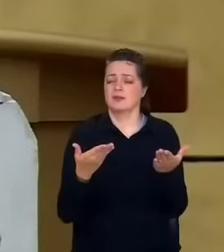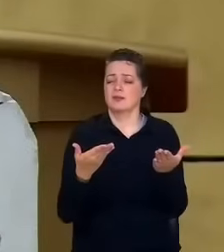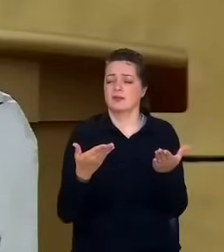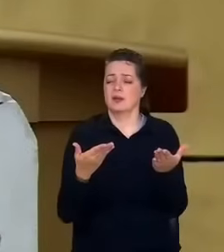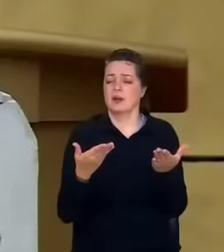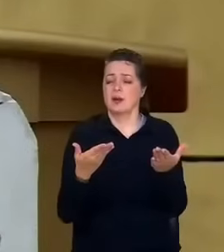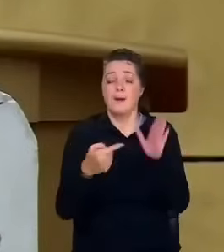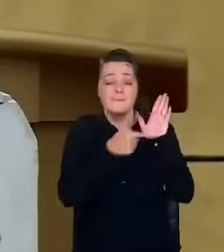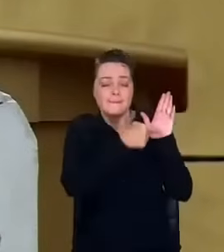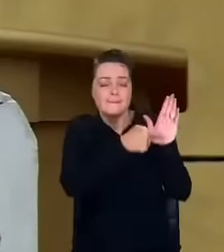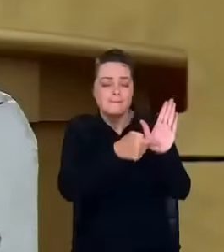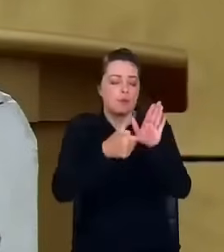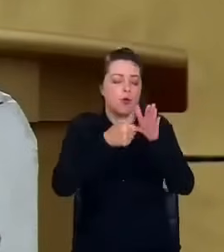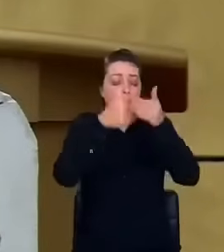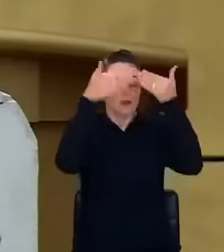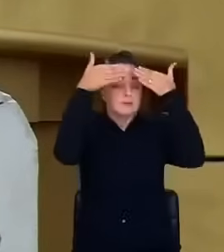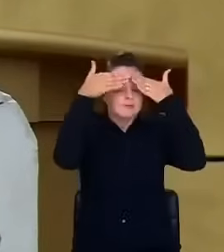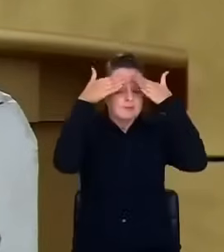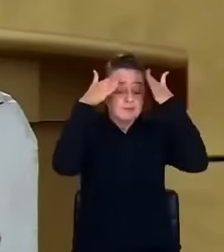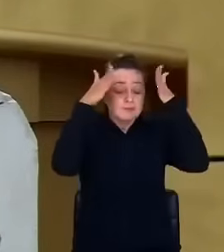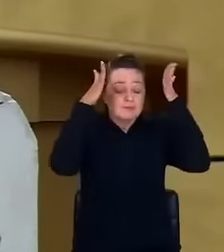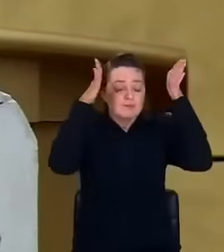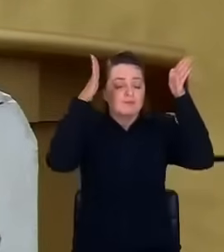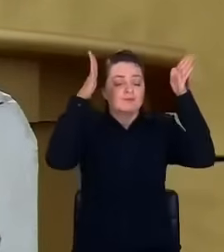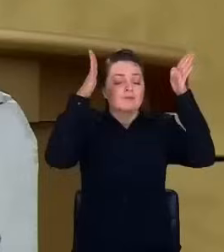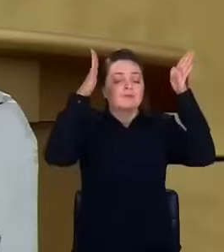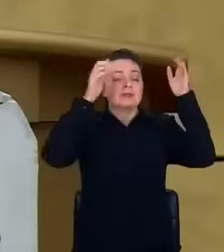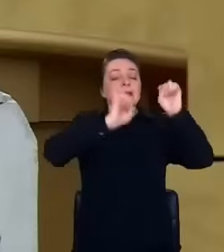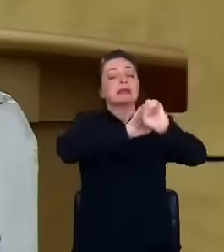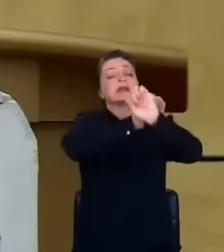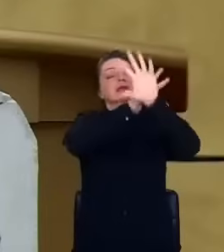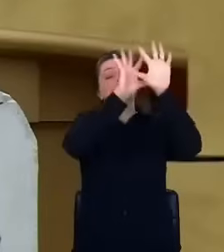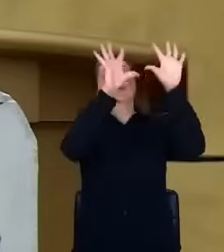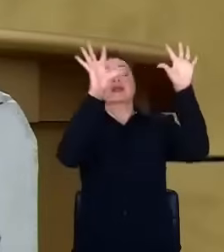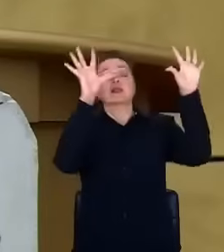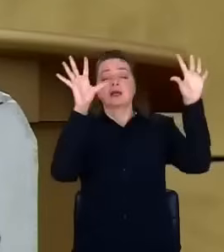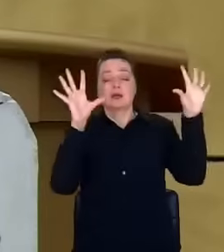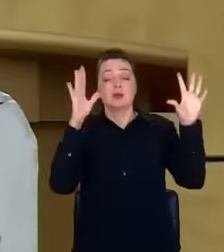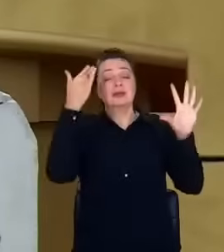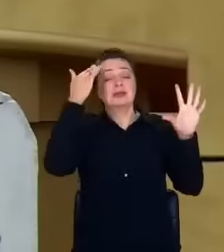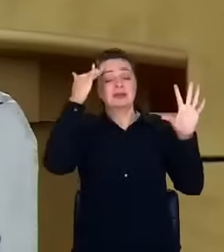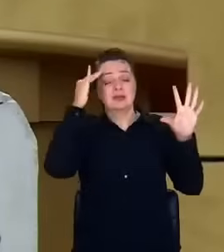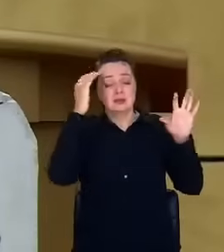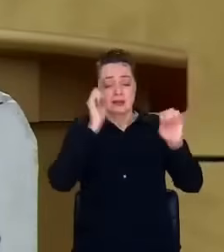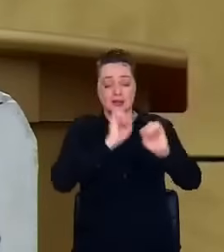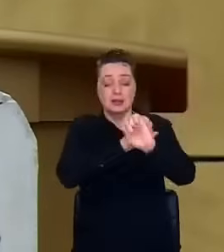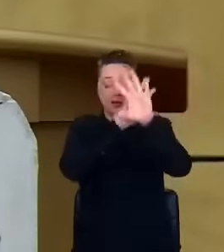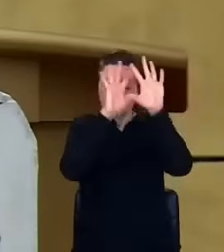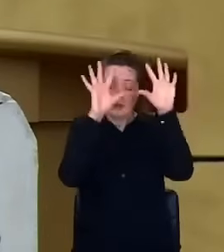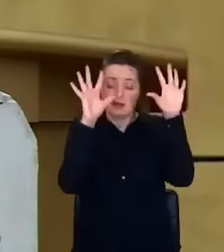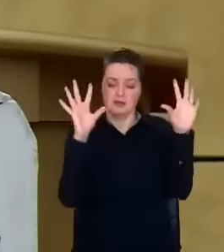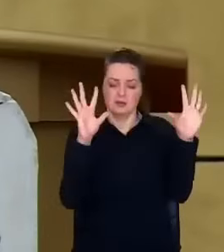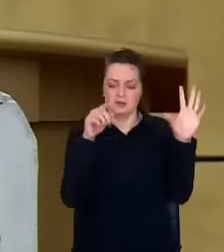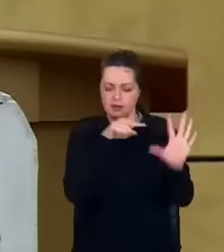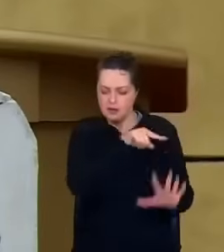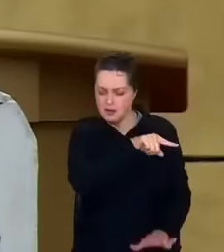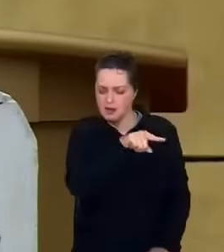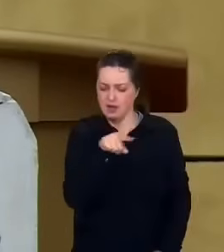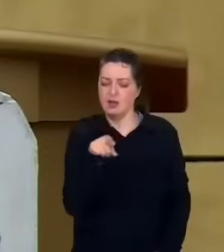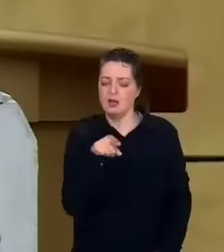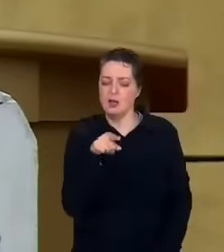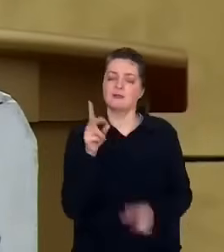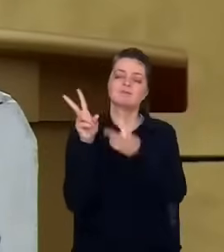Abra-lhes os olhos espirituais, o entendimento, para que elas vejam a